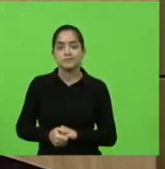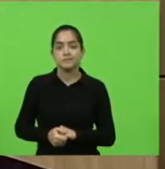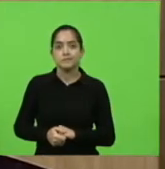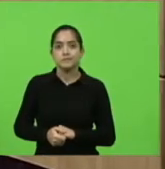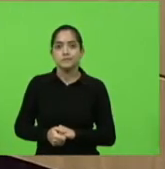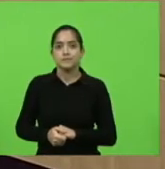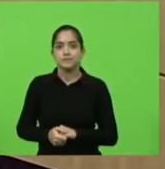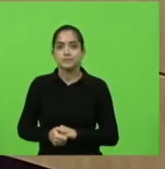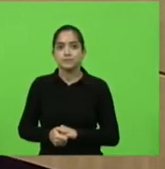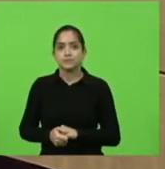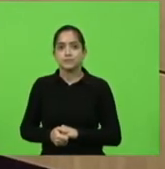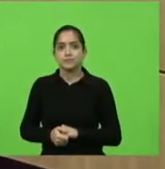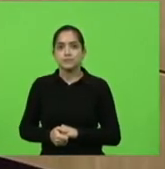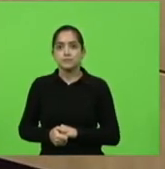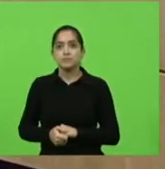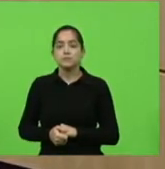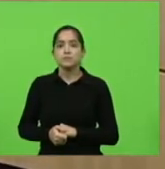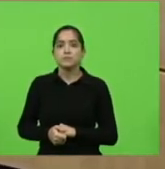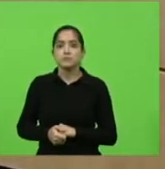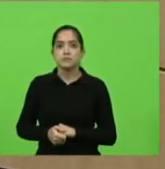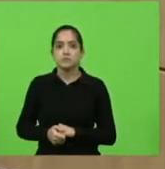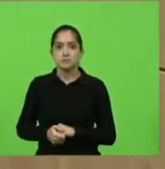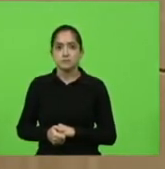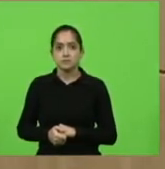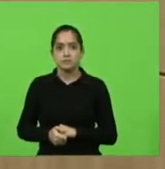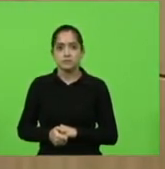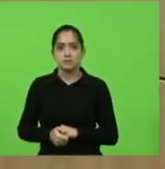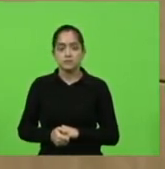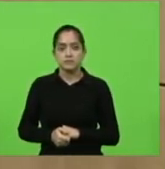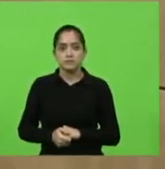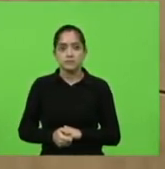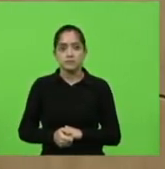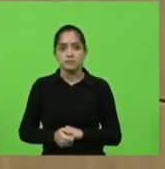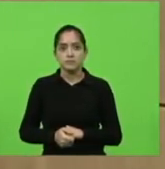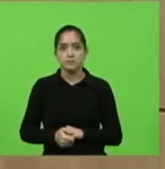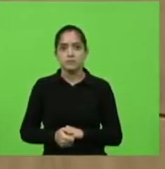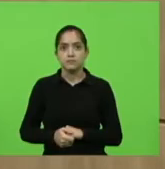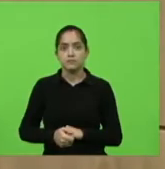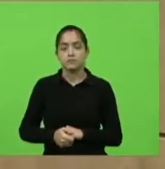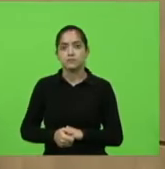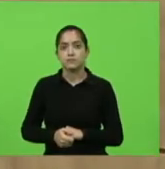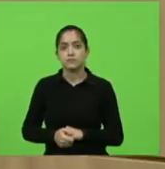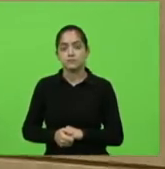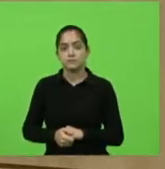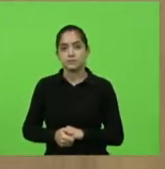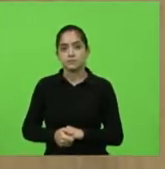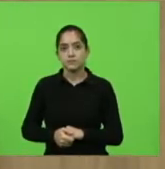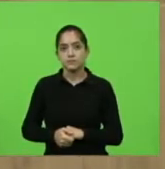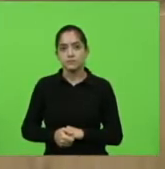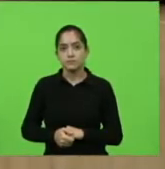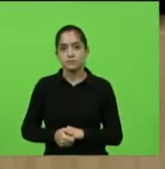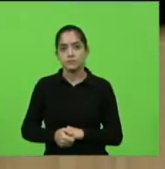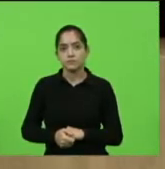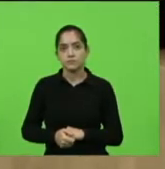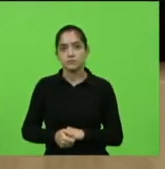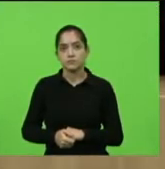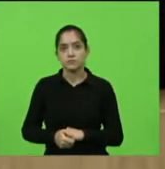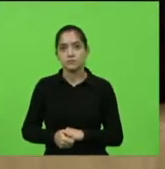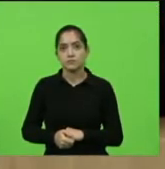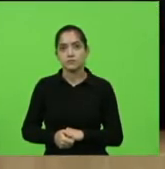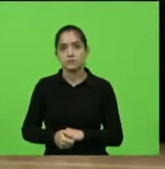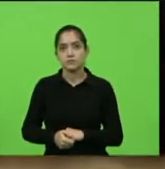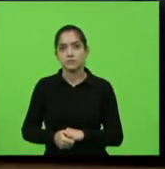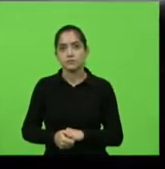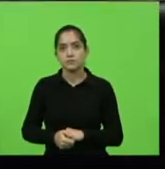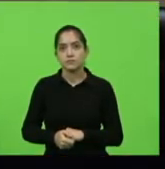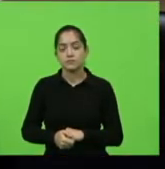Deputado Ricardo, Deputado Alba. Aqui